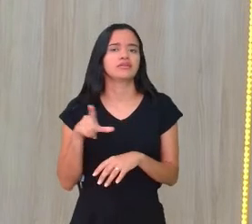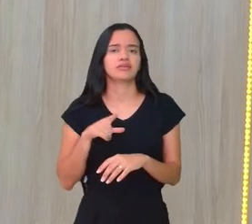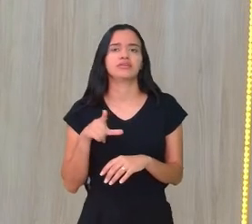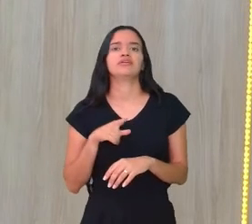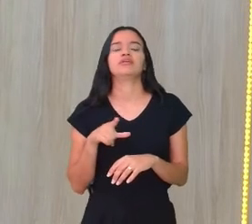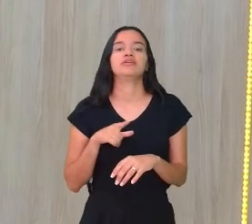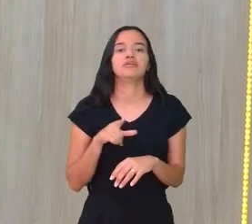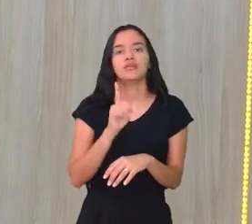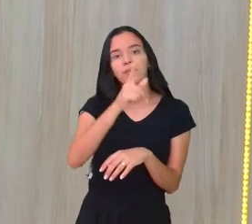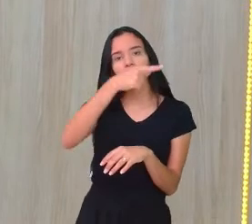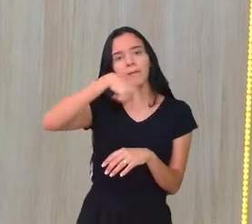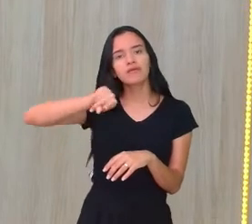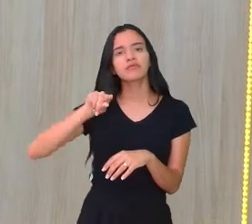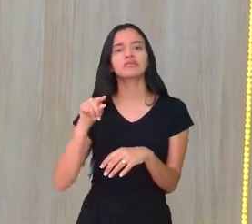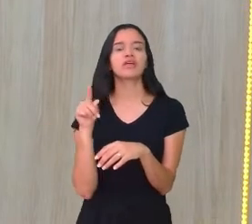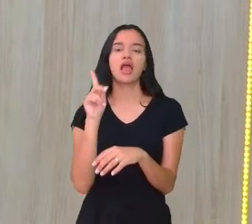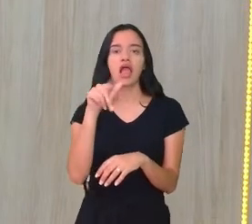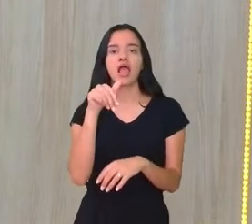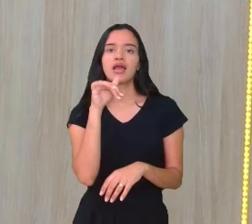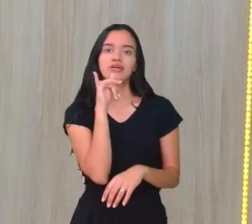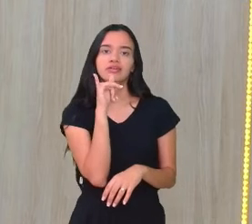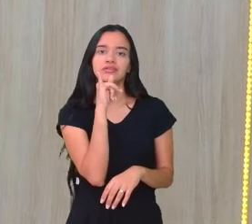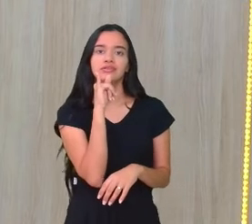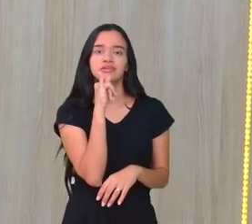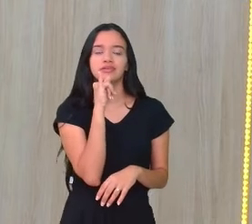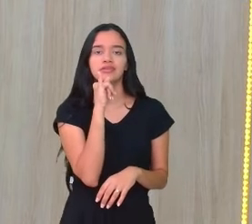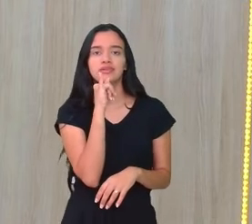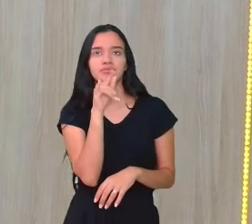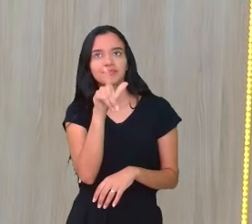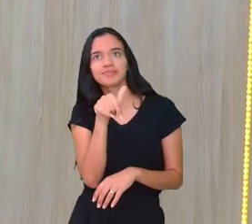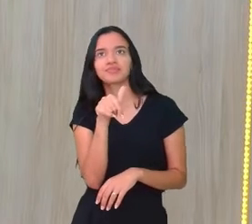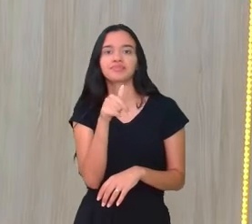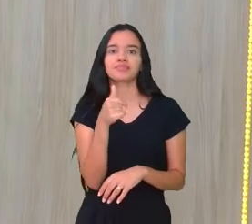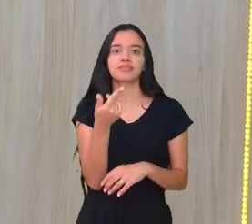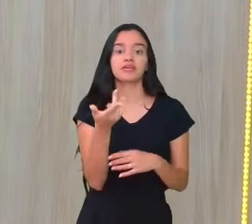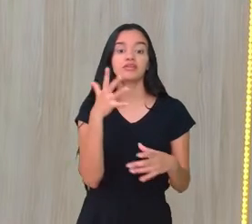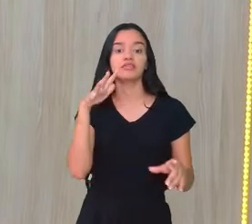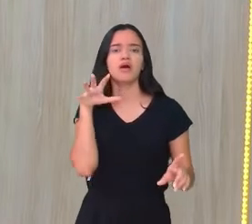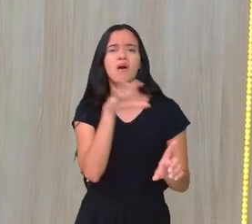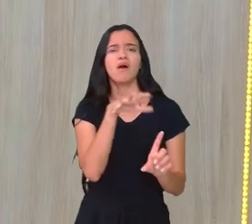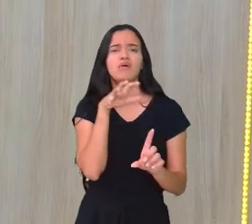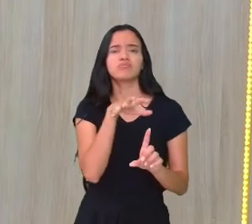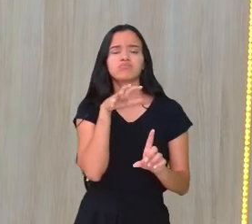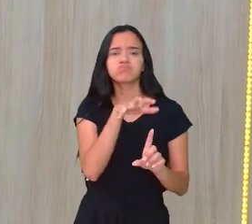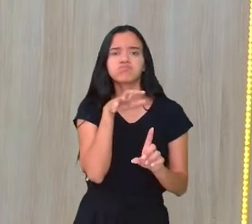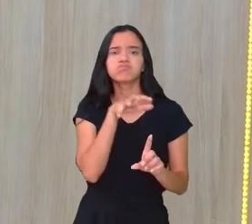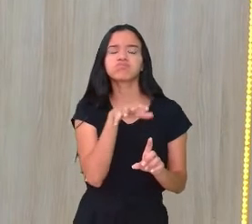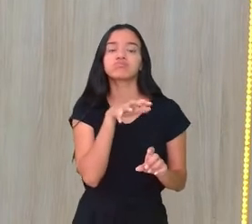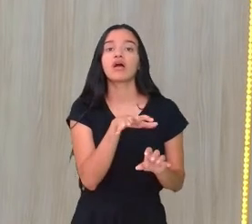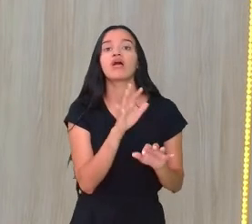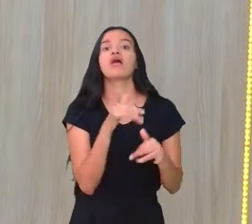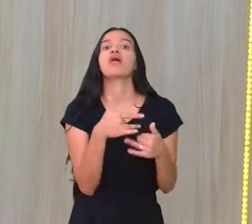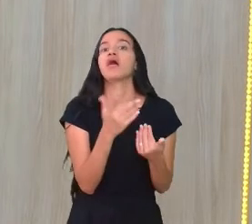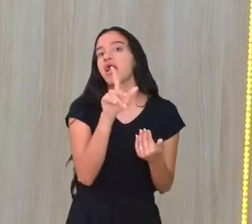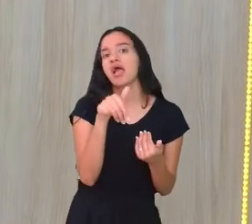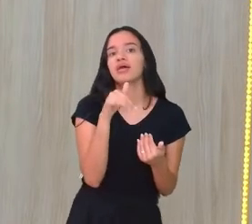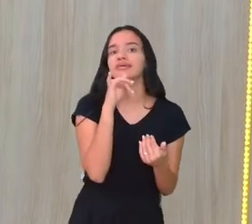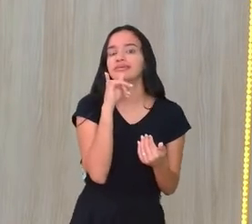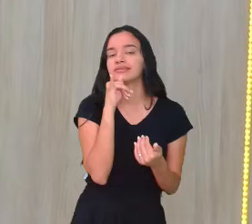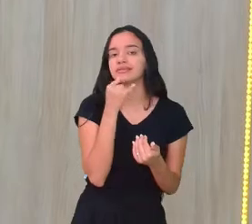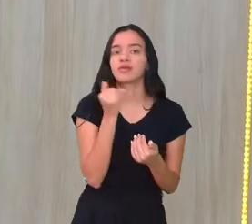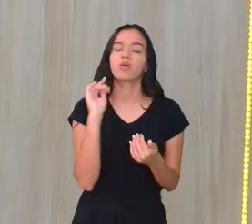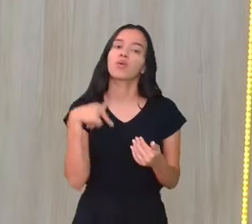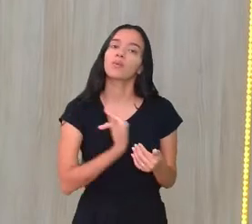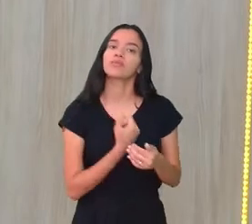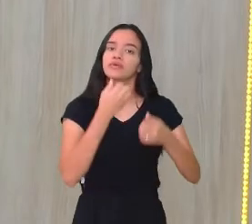justamente para você quebrar aí essa pressão sobre esse sistema de tratamento, né? Então, como a